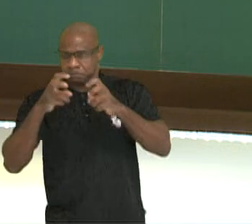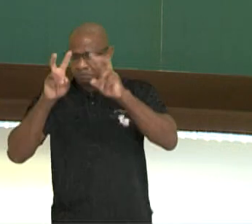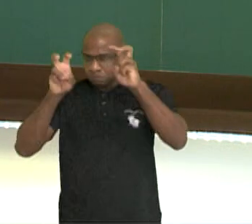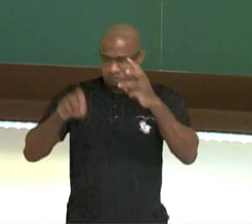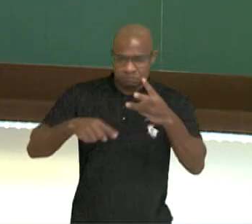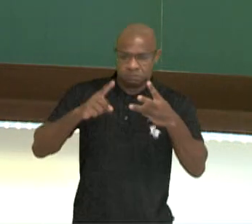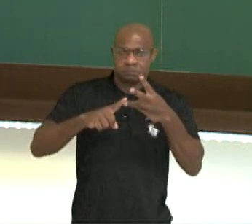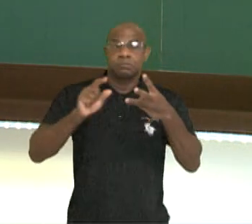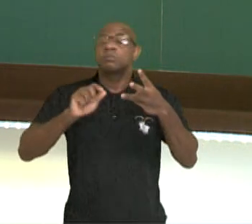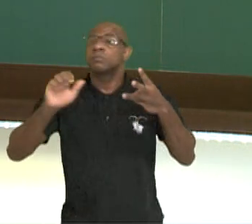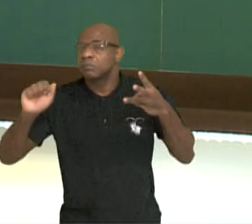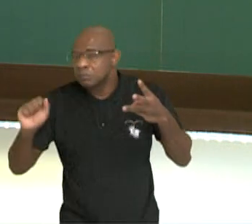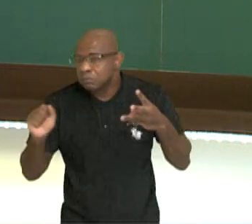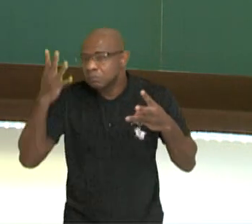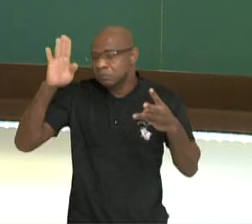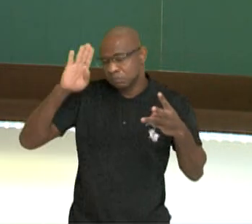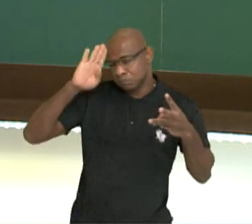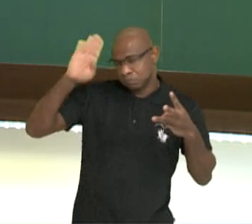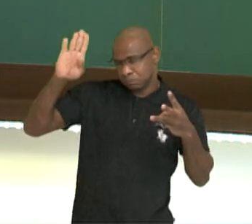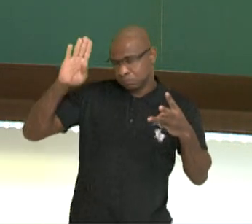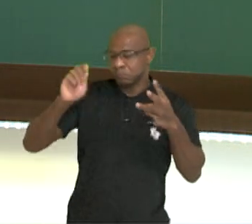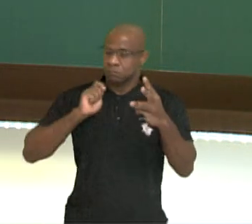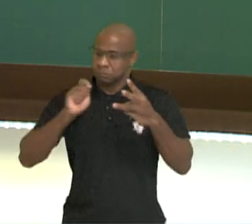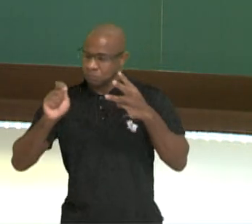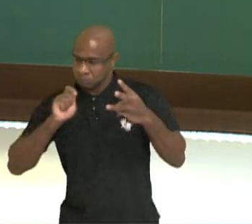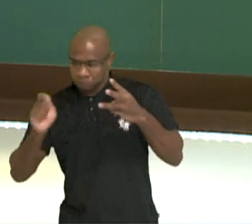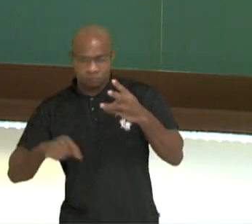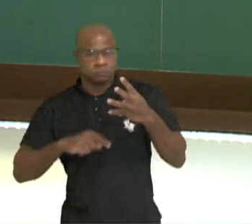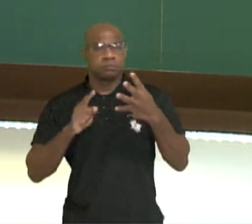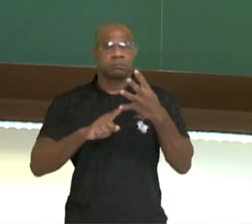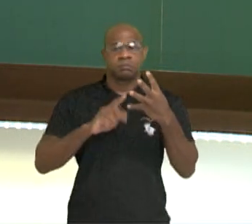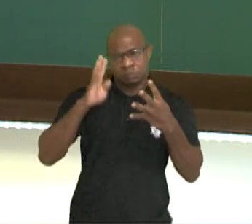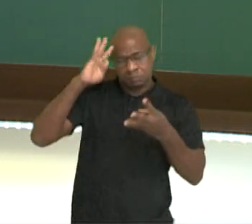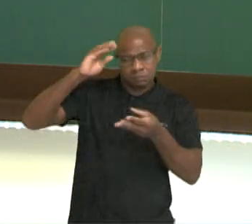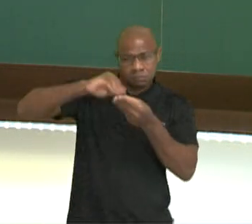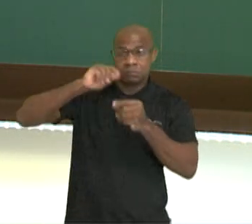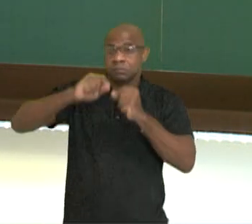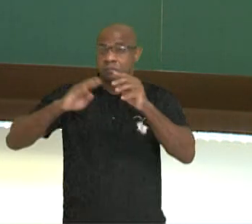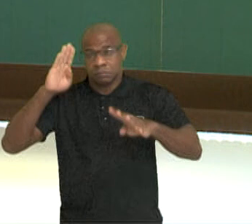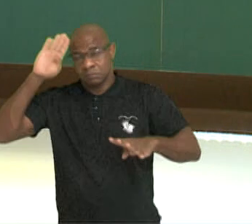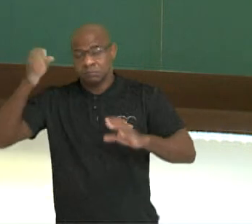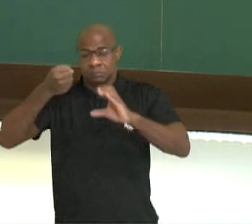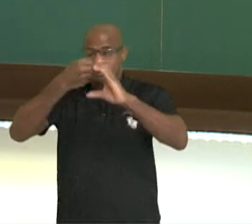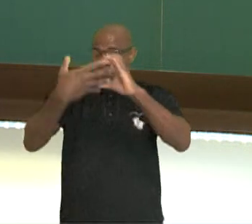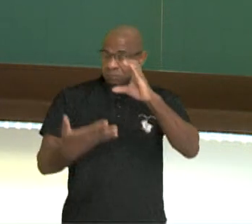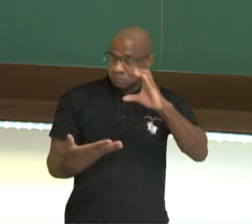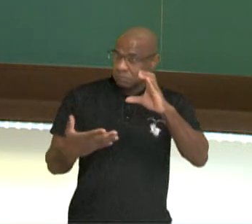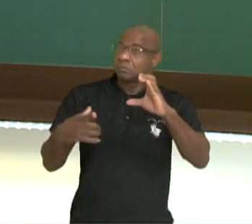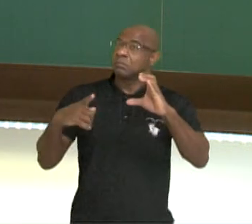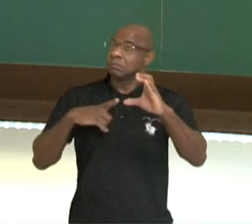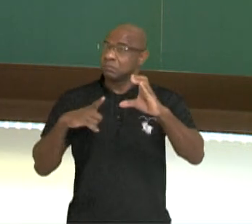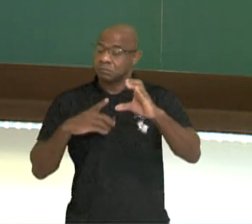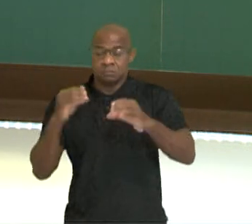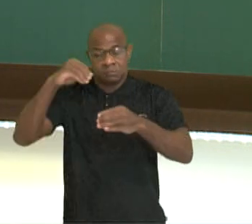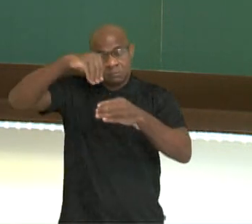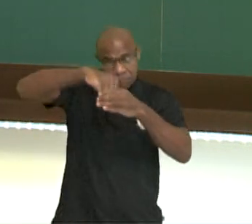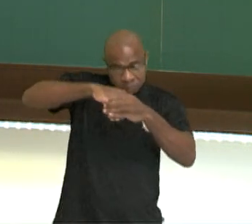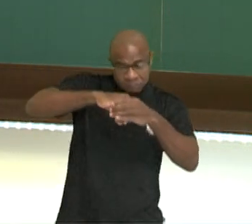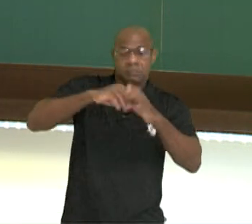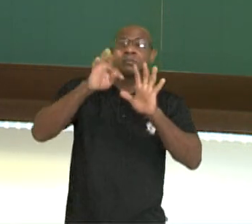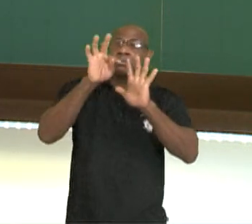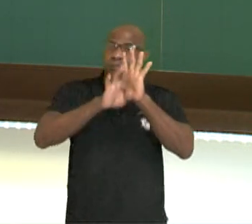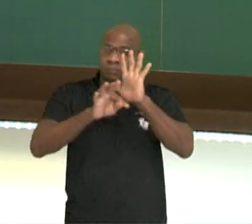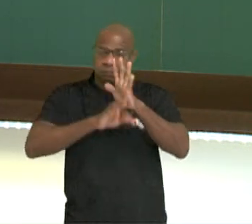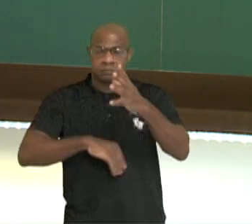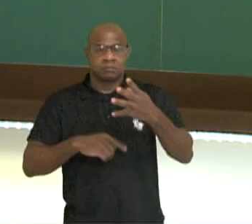identificar o fato central reportado, compreender as principais características composicionais do